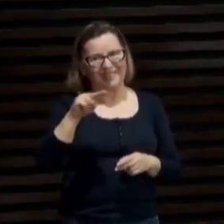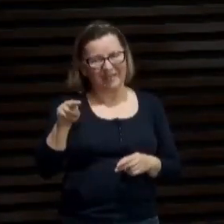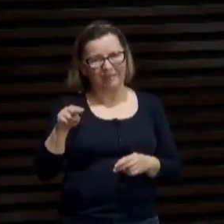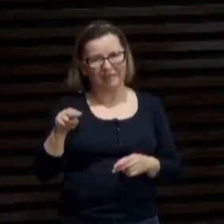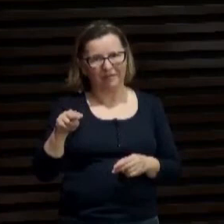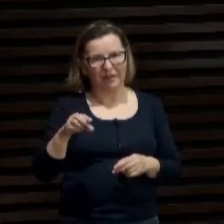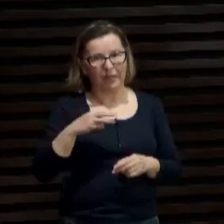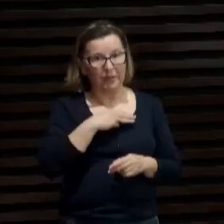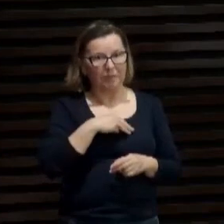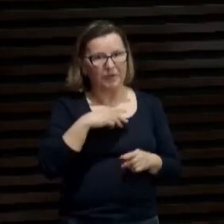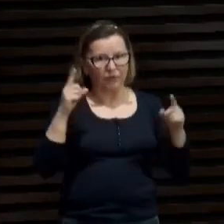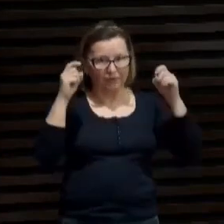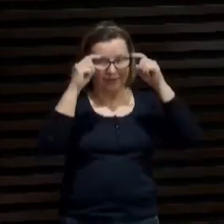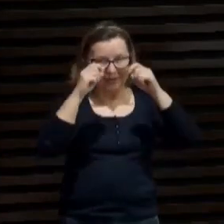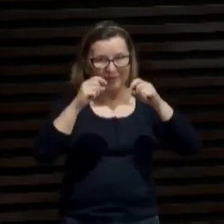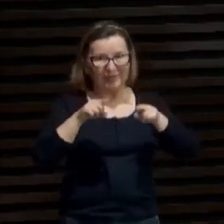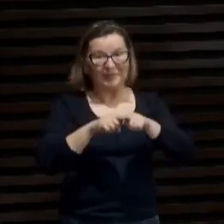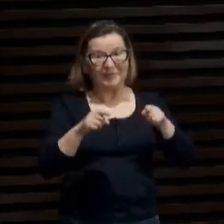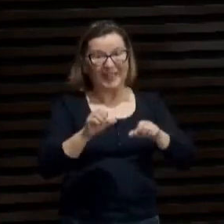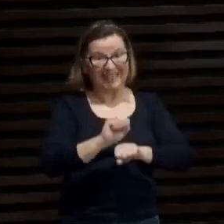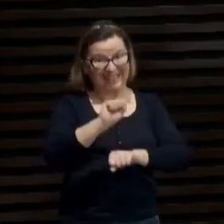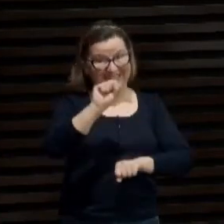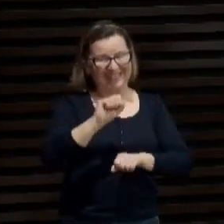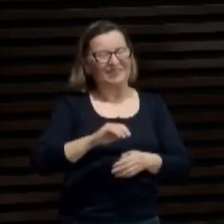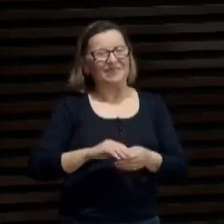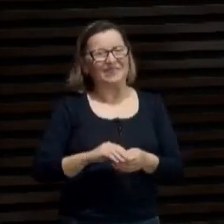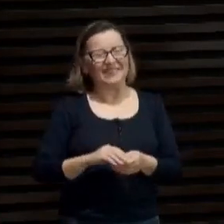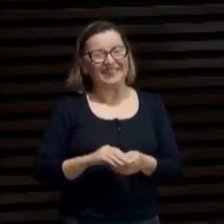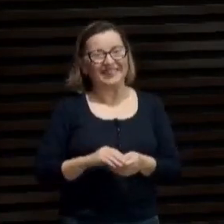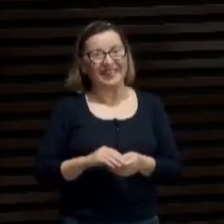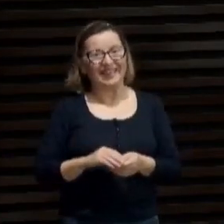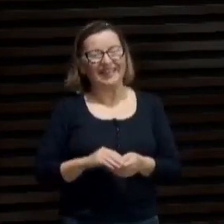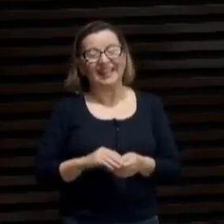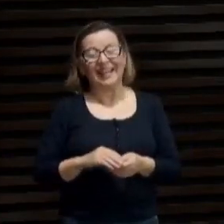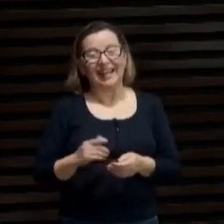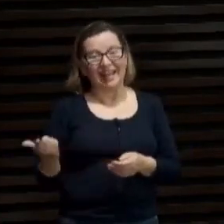missão foi bem sucedida. Então eles voltaram possuídos de alegria.